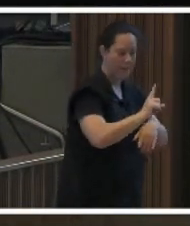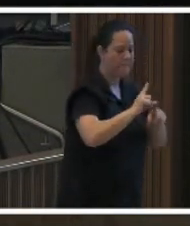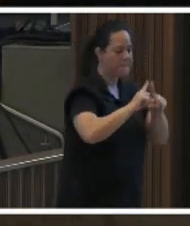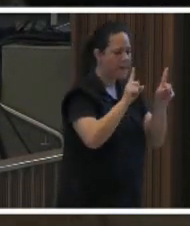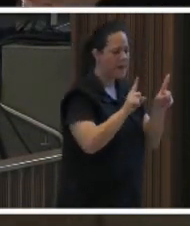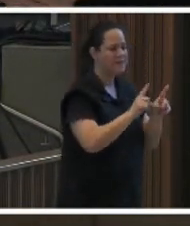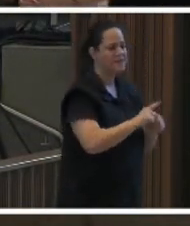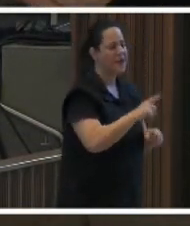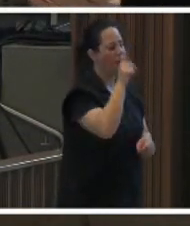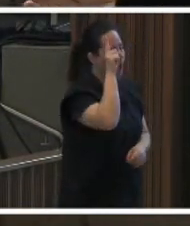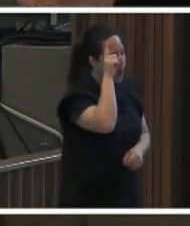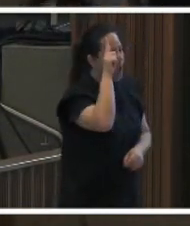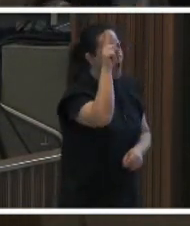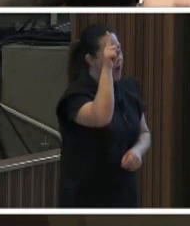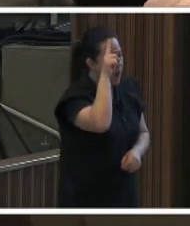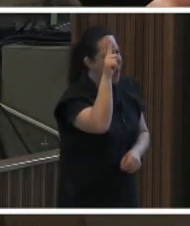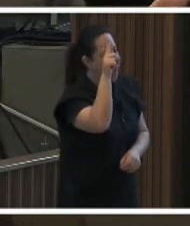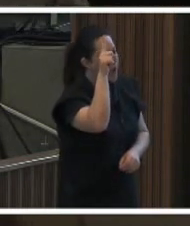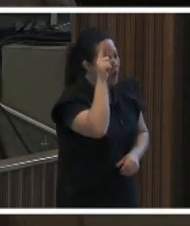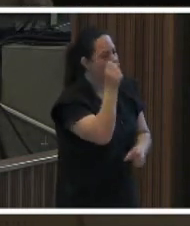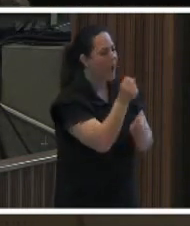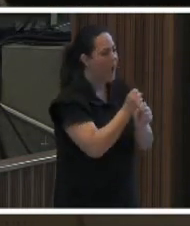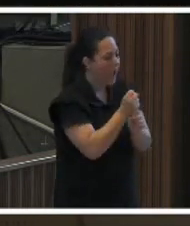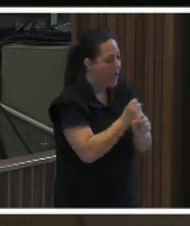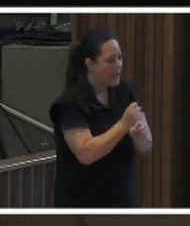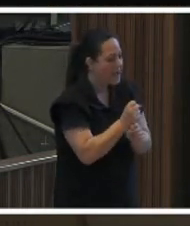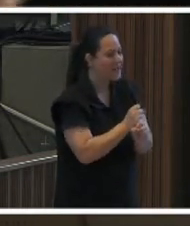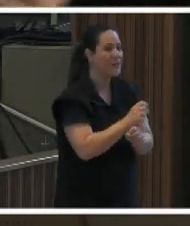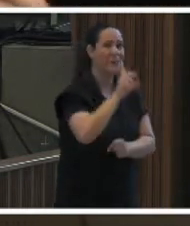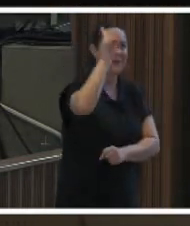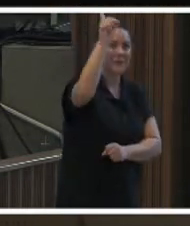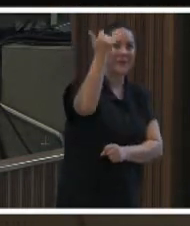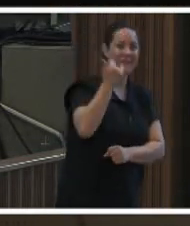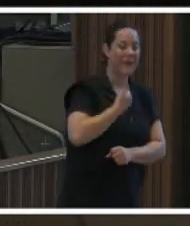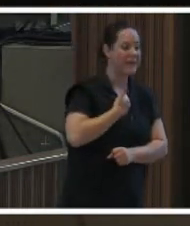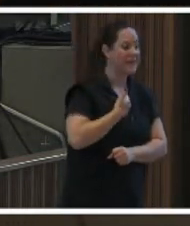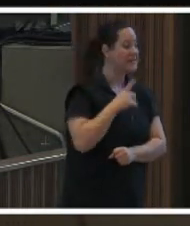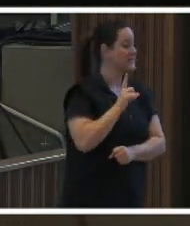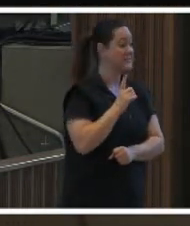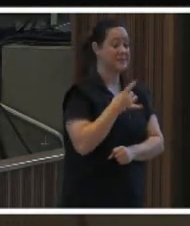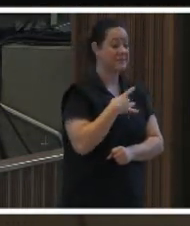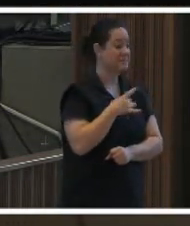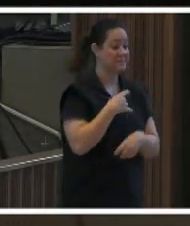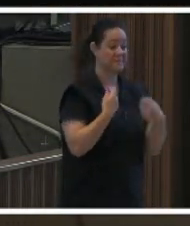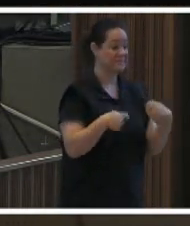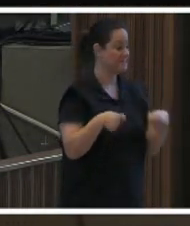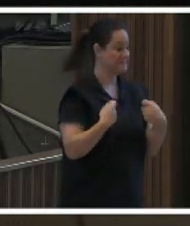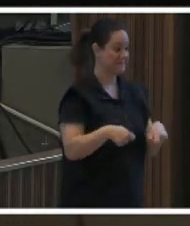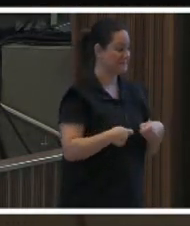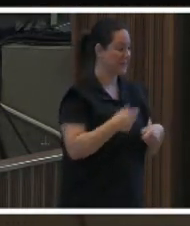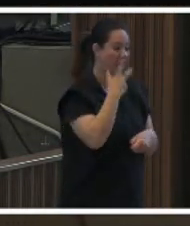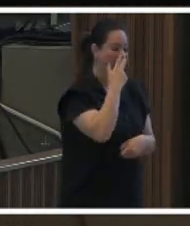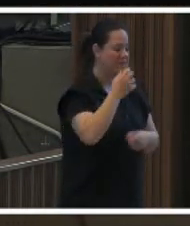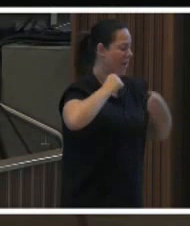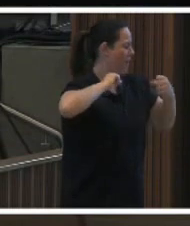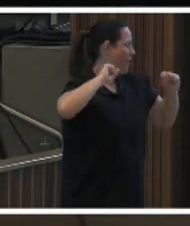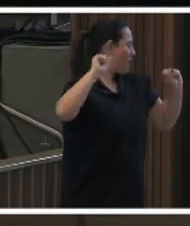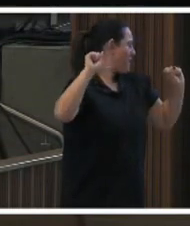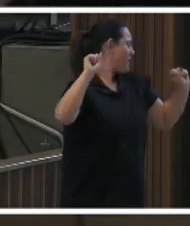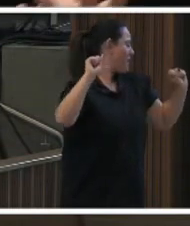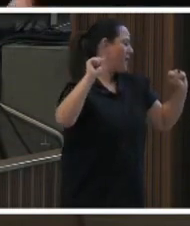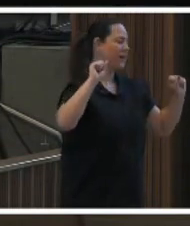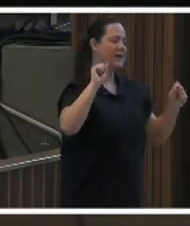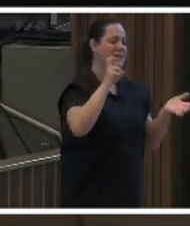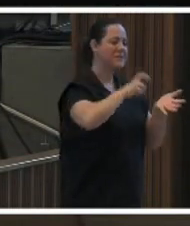dos dias, não é, do ano? Cada dia que a gente acorda de manhã é como se o Senhor estivesse dizendo para a